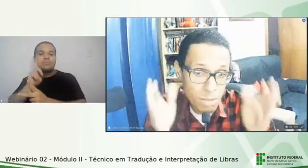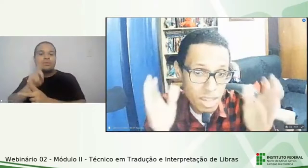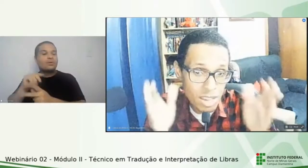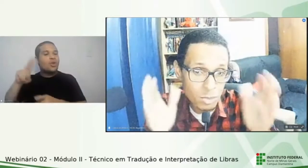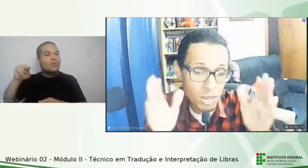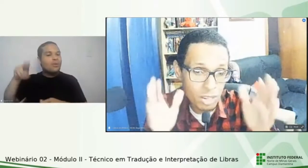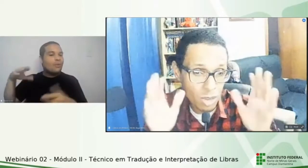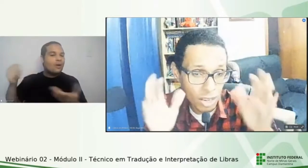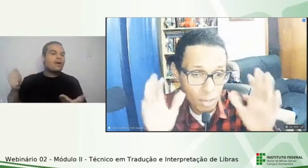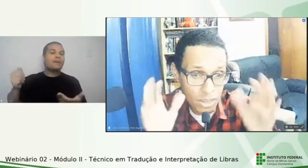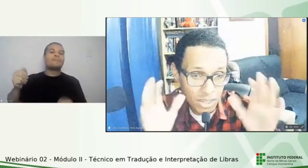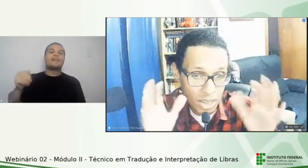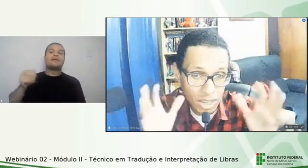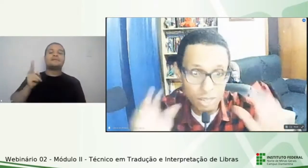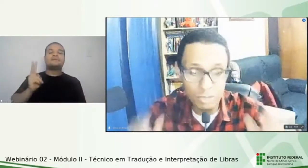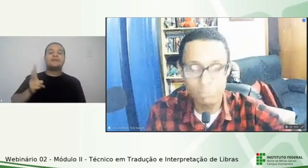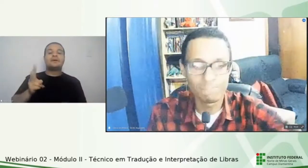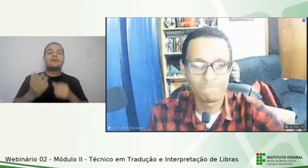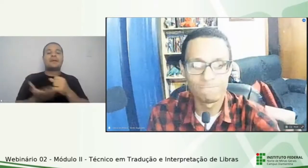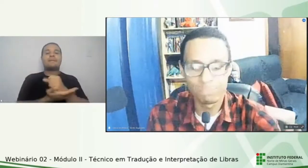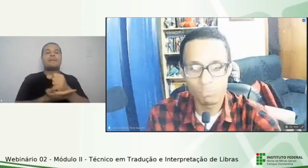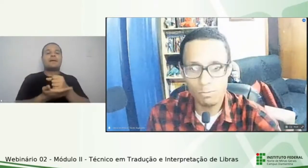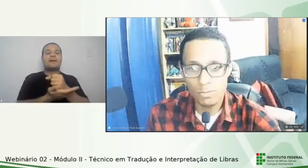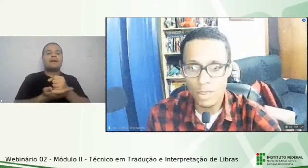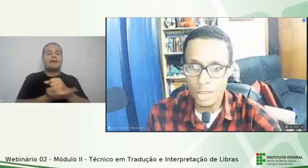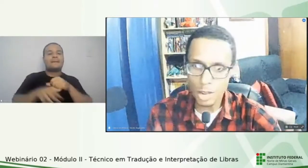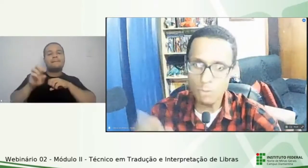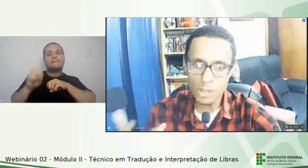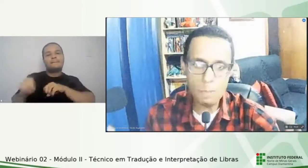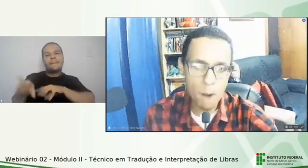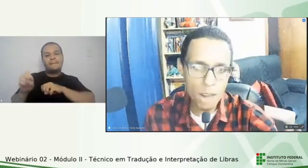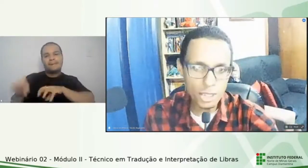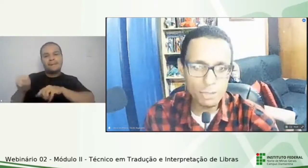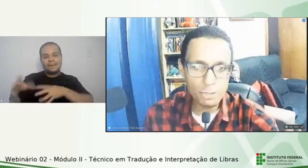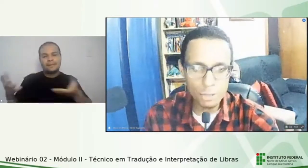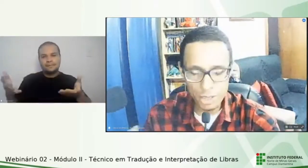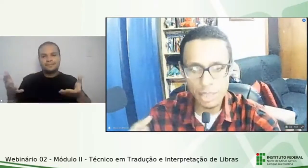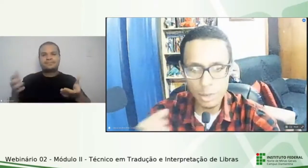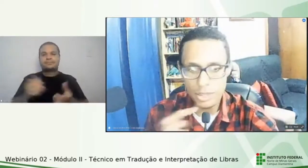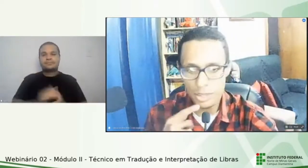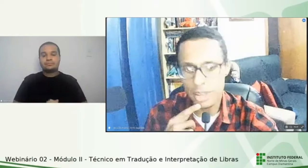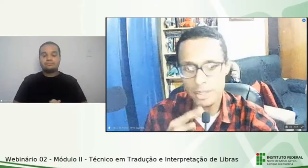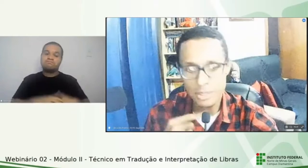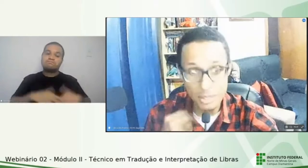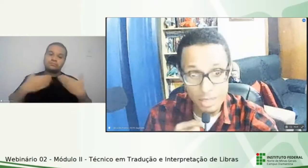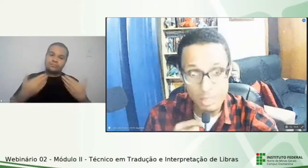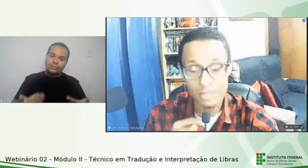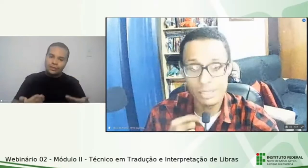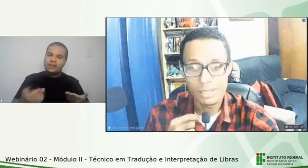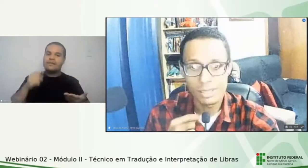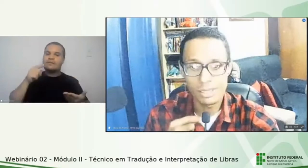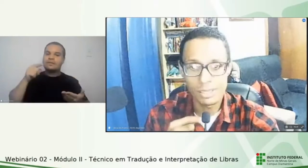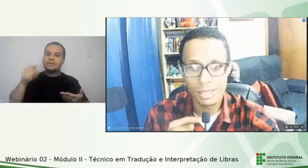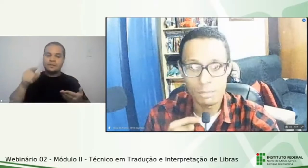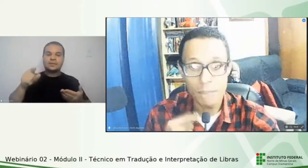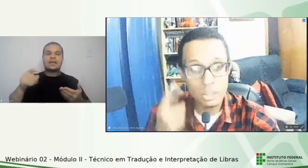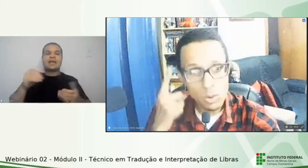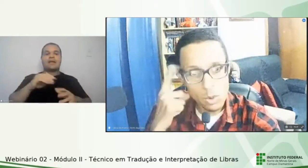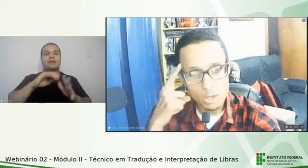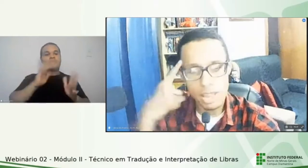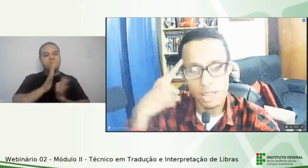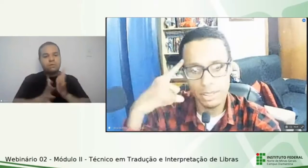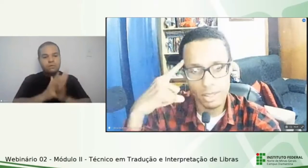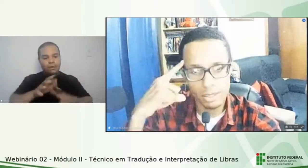do mesmo, né? Só aquilo basiquinho. Então você pode difundir a língua de sinais, sim, mas